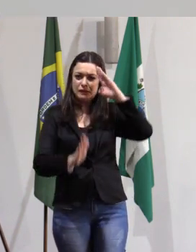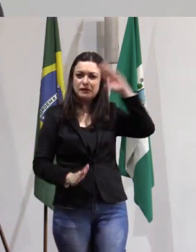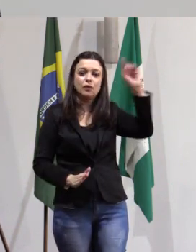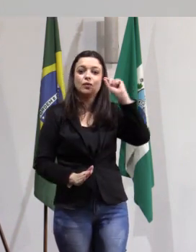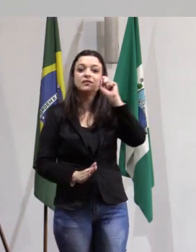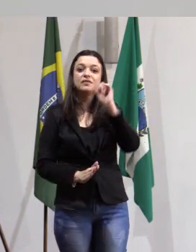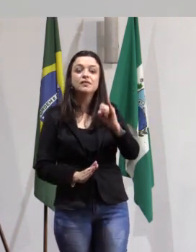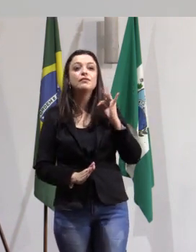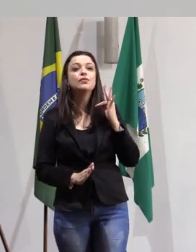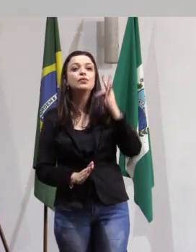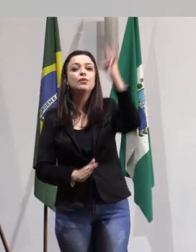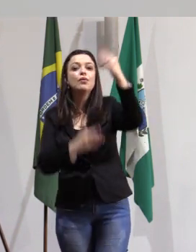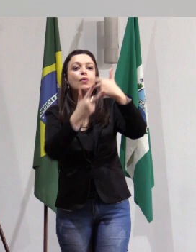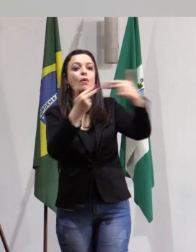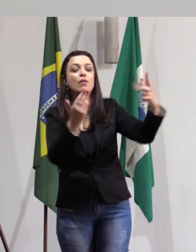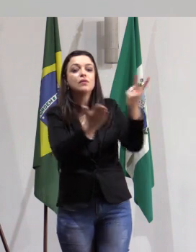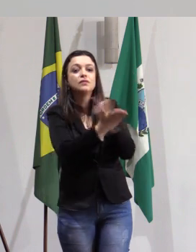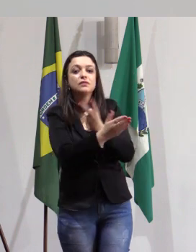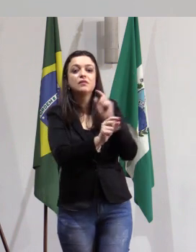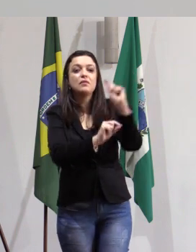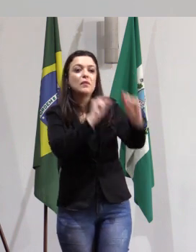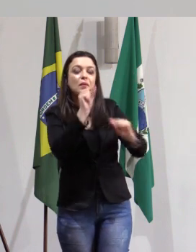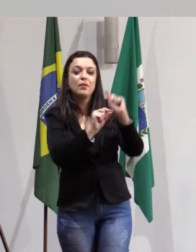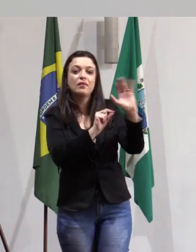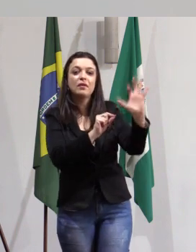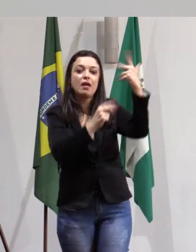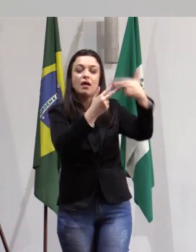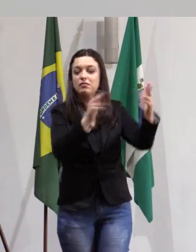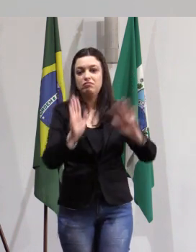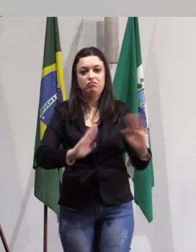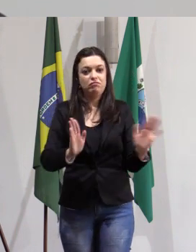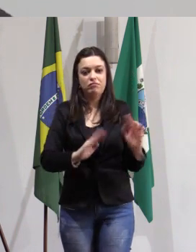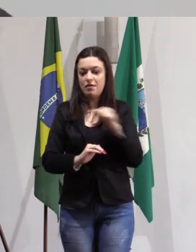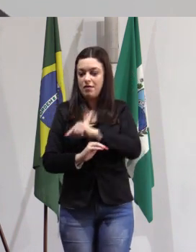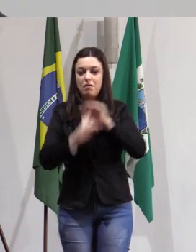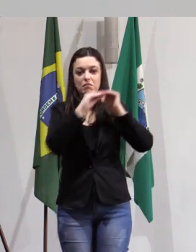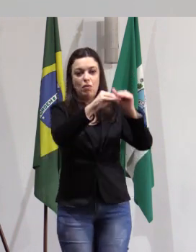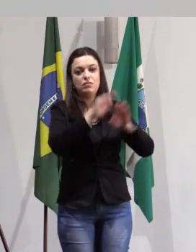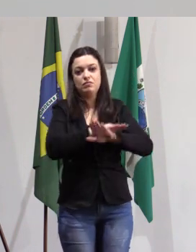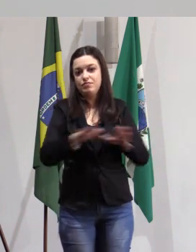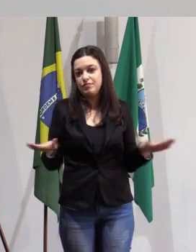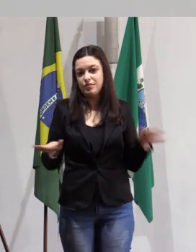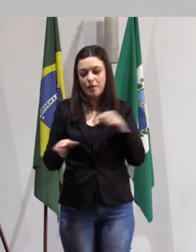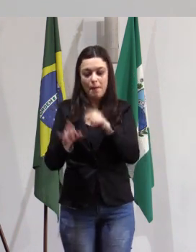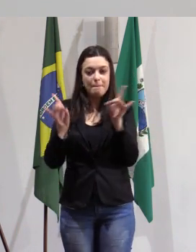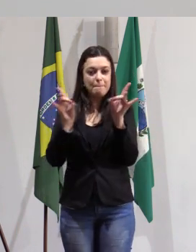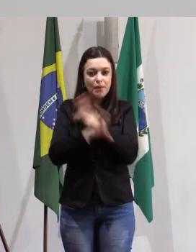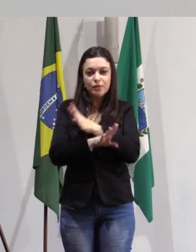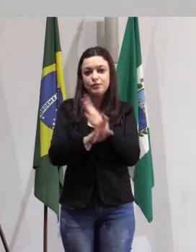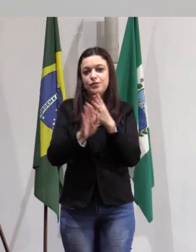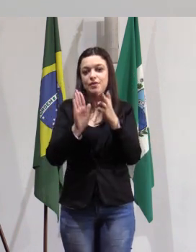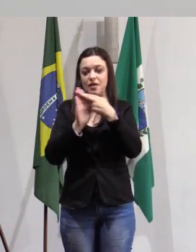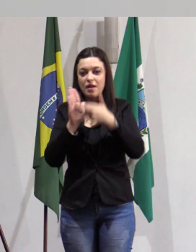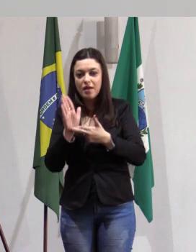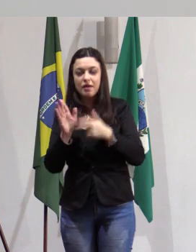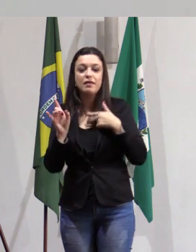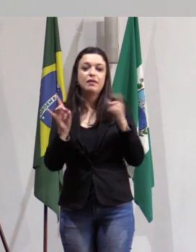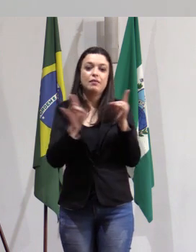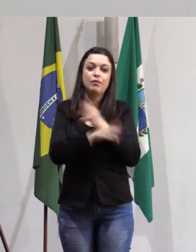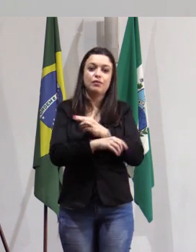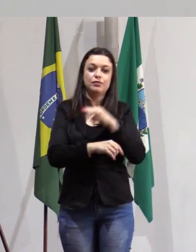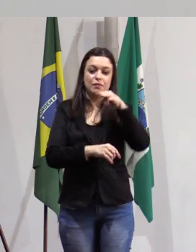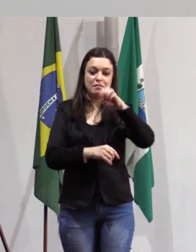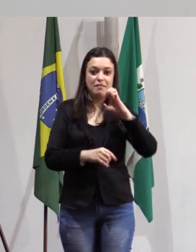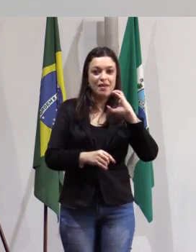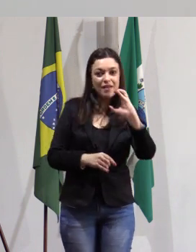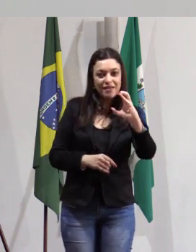está estabelecendo. Sejam, isso será previsto em regulamento, isso será previsto em ato do ministro da Educação, isso